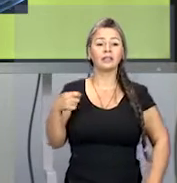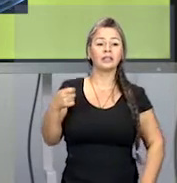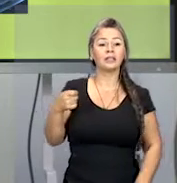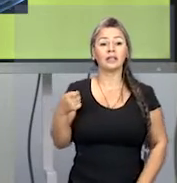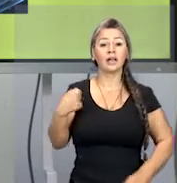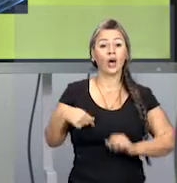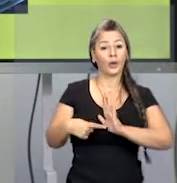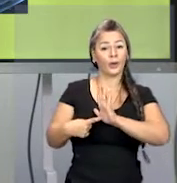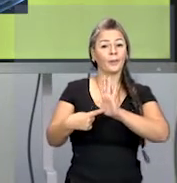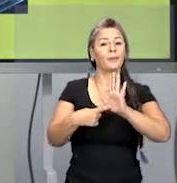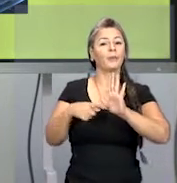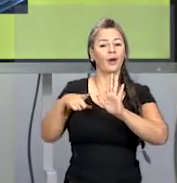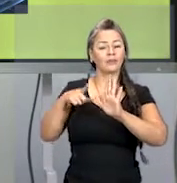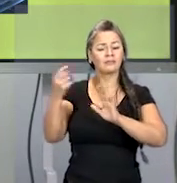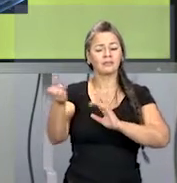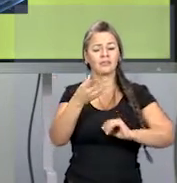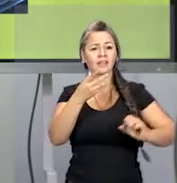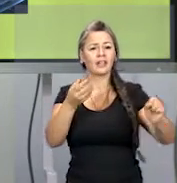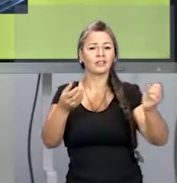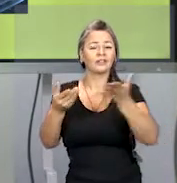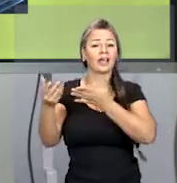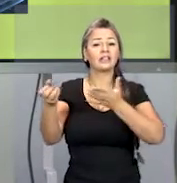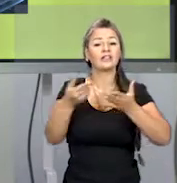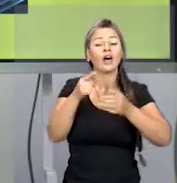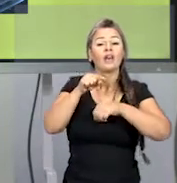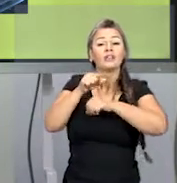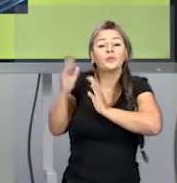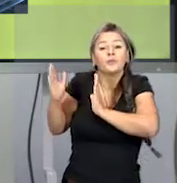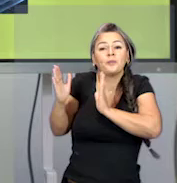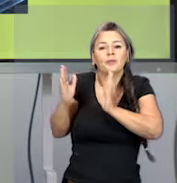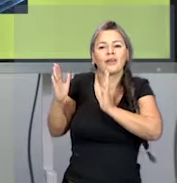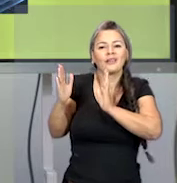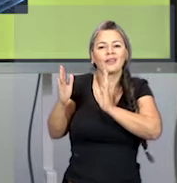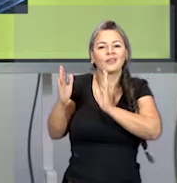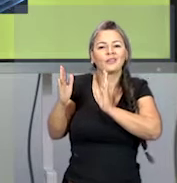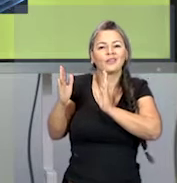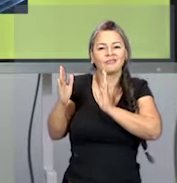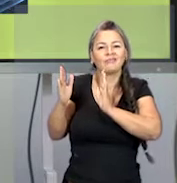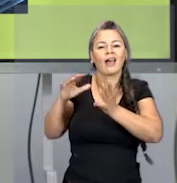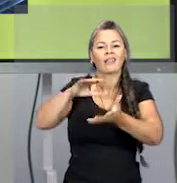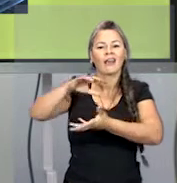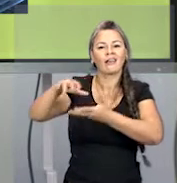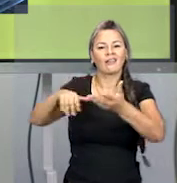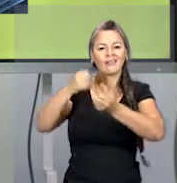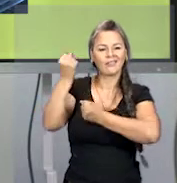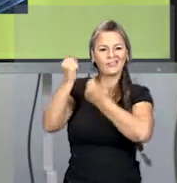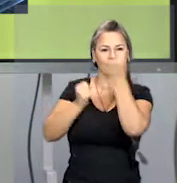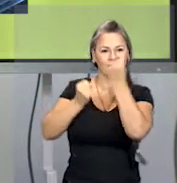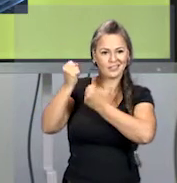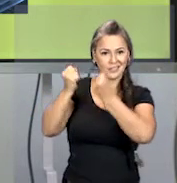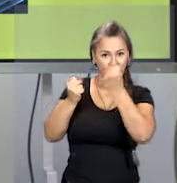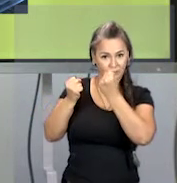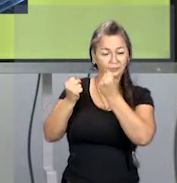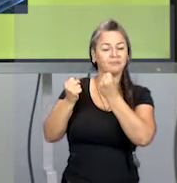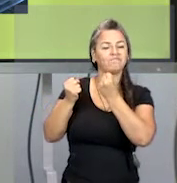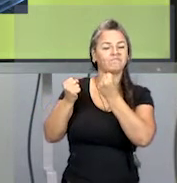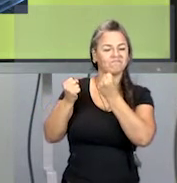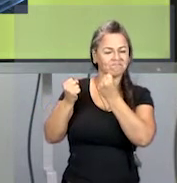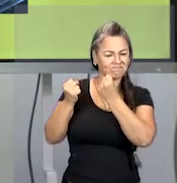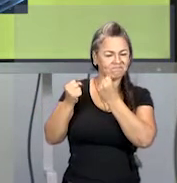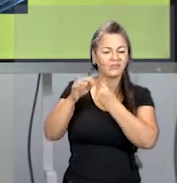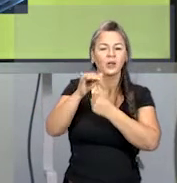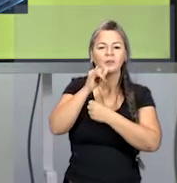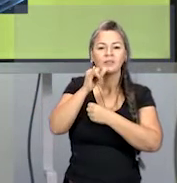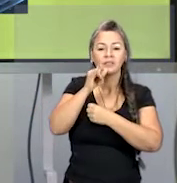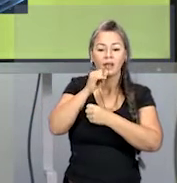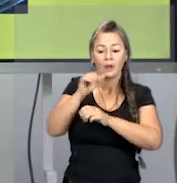o surgimento da máquina a vapor e com a indústria. Então, nós vamos ter a produção